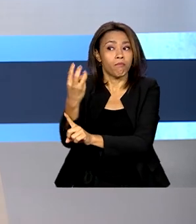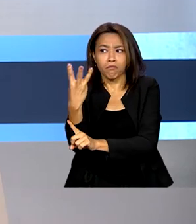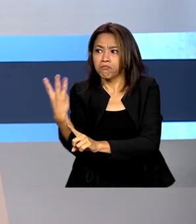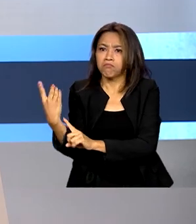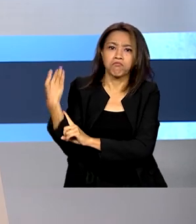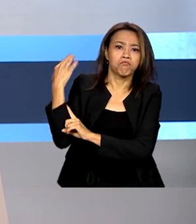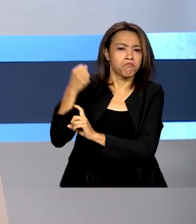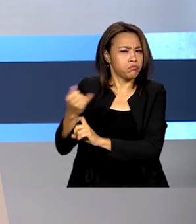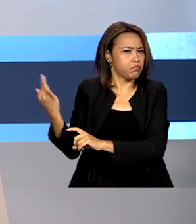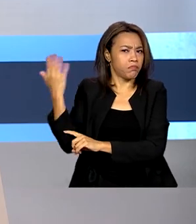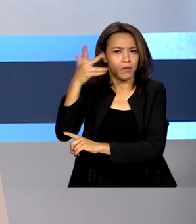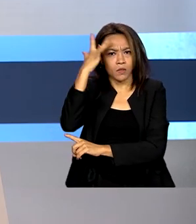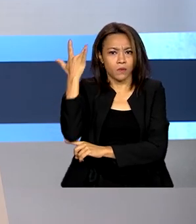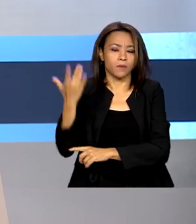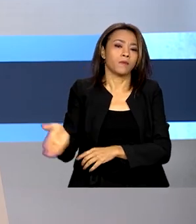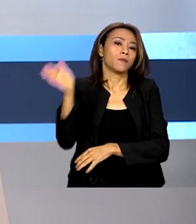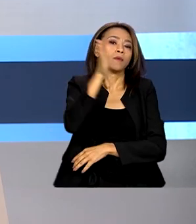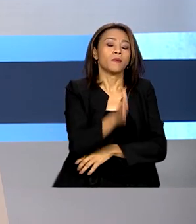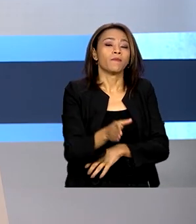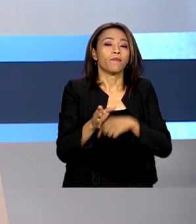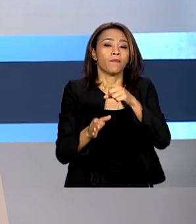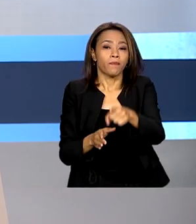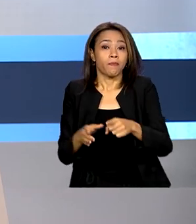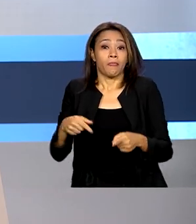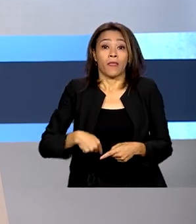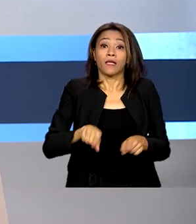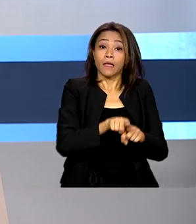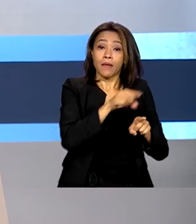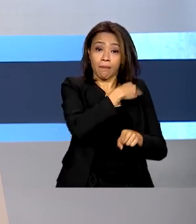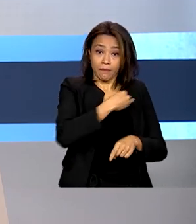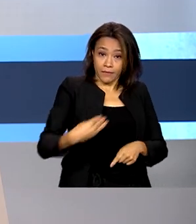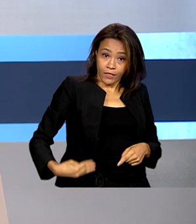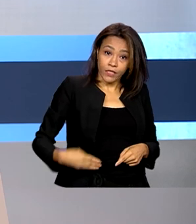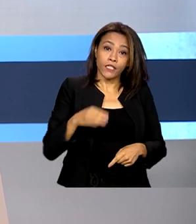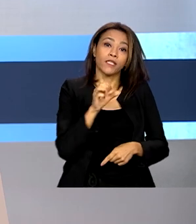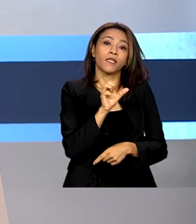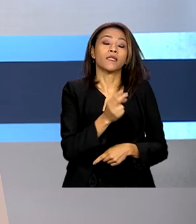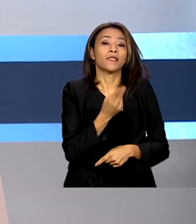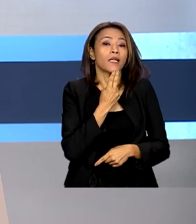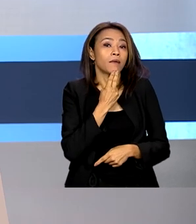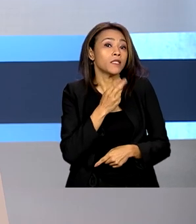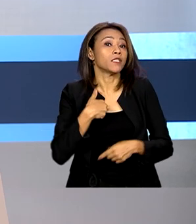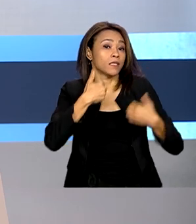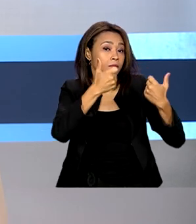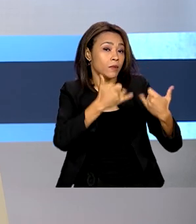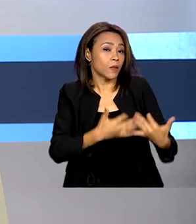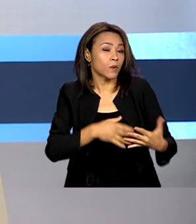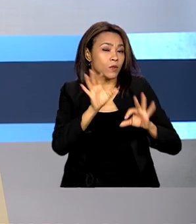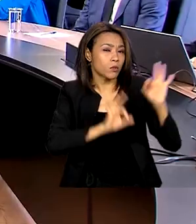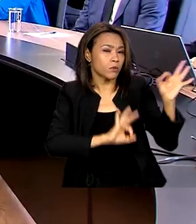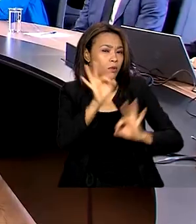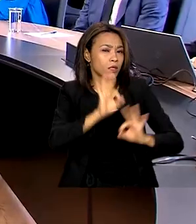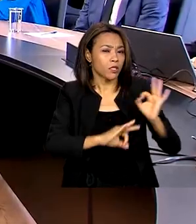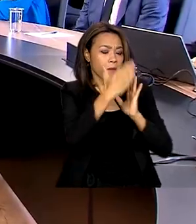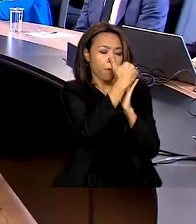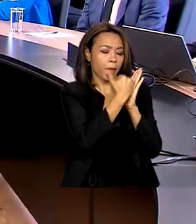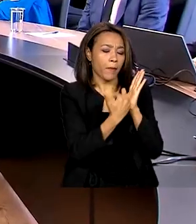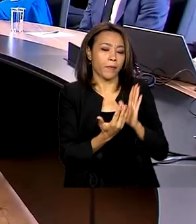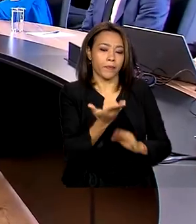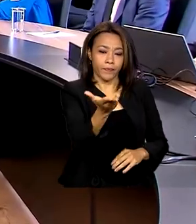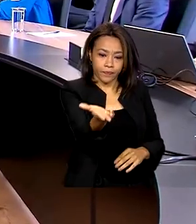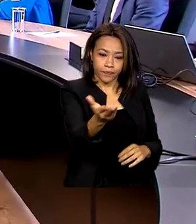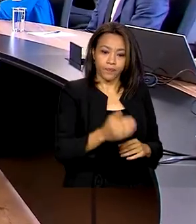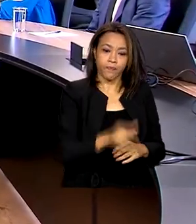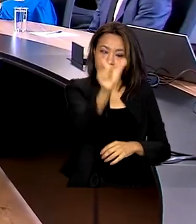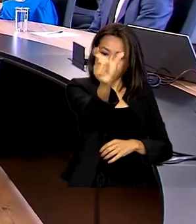e a ministra Simone tebeth apresentou as prioridades E a equipe do Ministério do planejamento e orçamento a